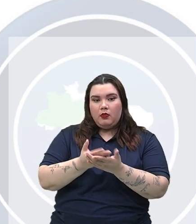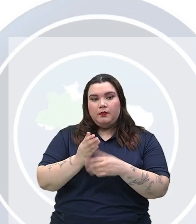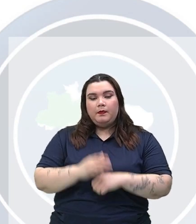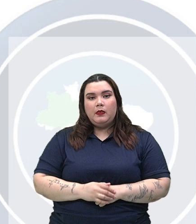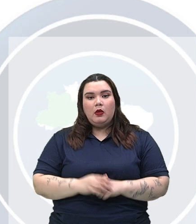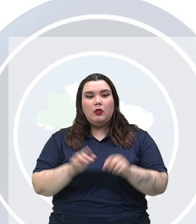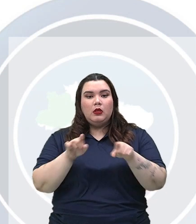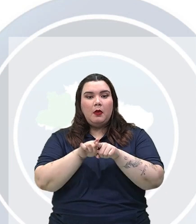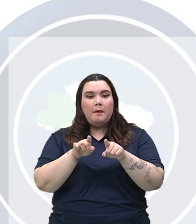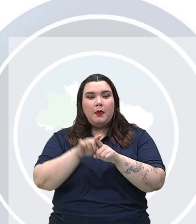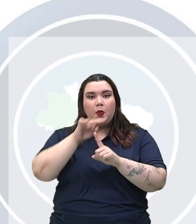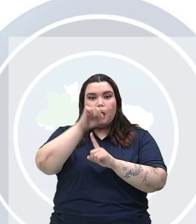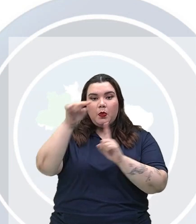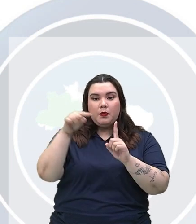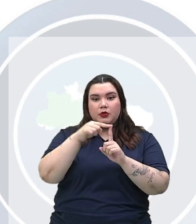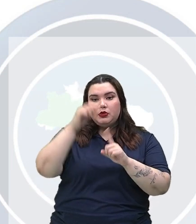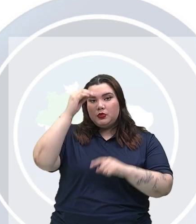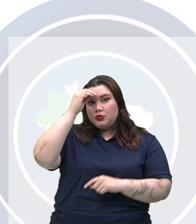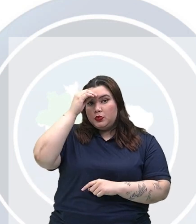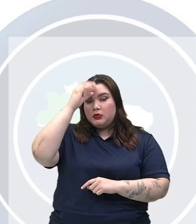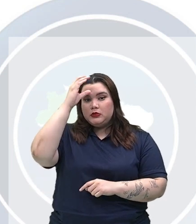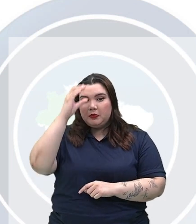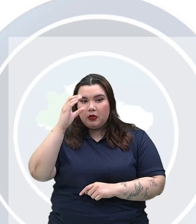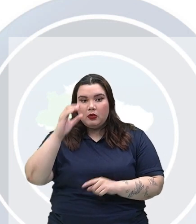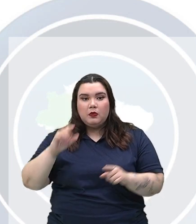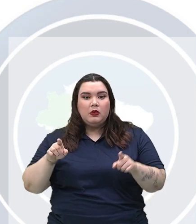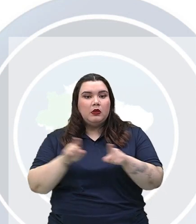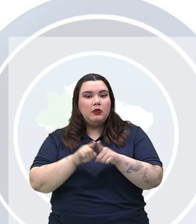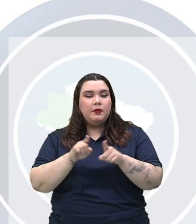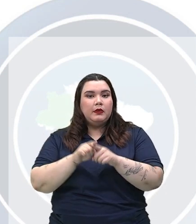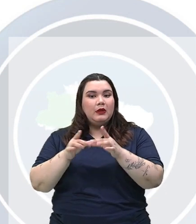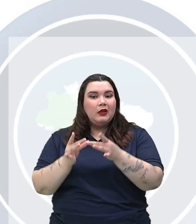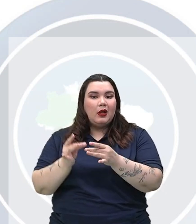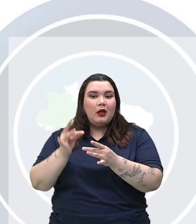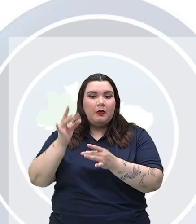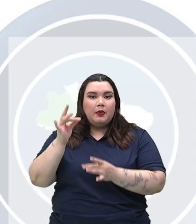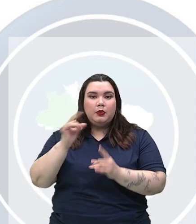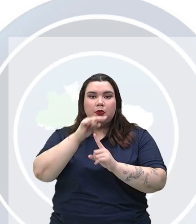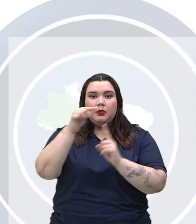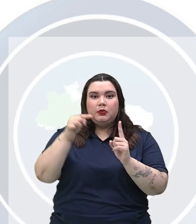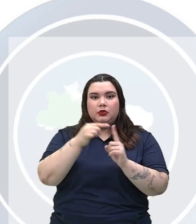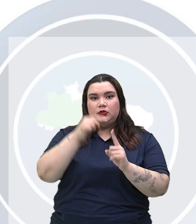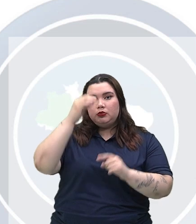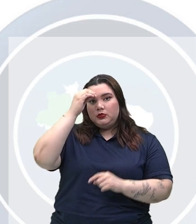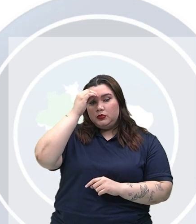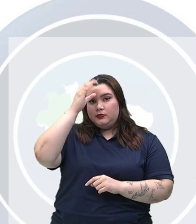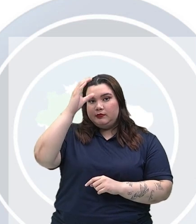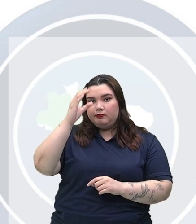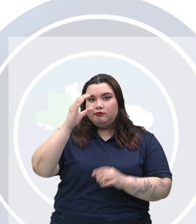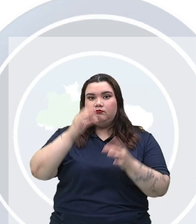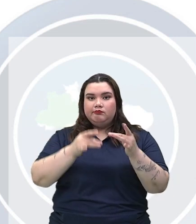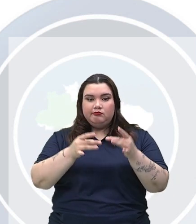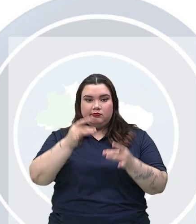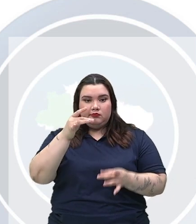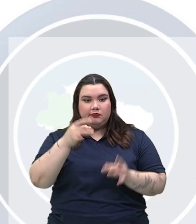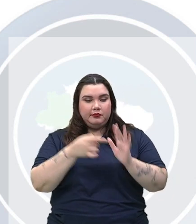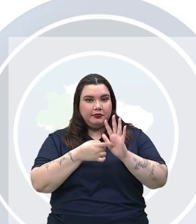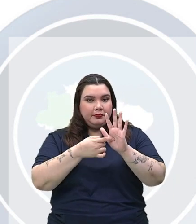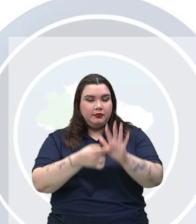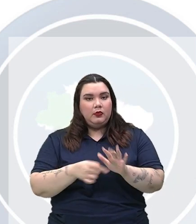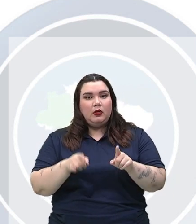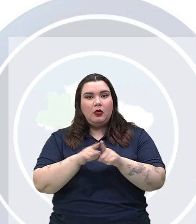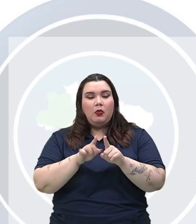os temas curriculares, que são os objetos de conhecimentos, o detalhamento desses temas curriculares abordados nas